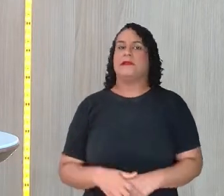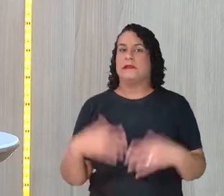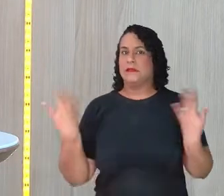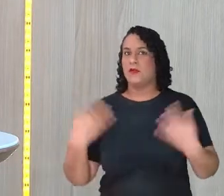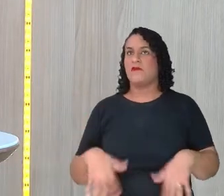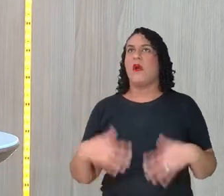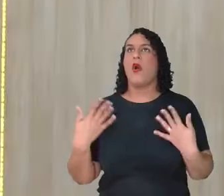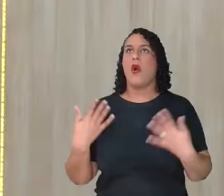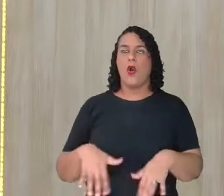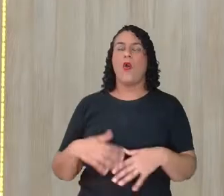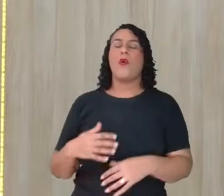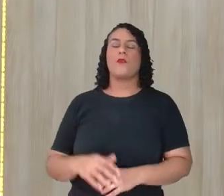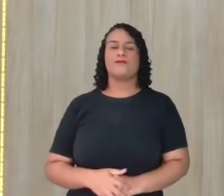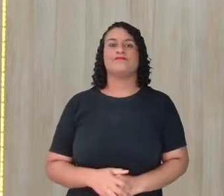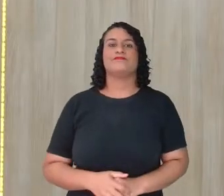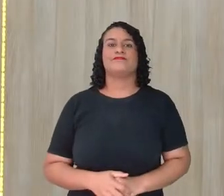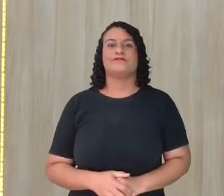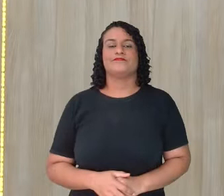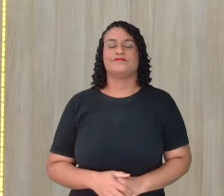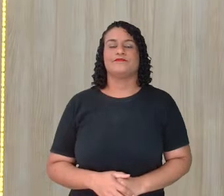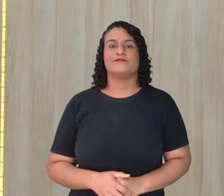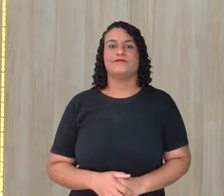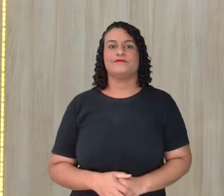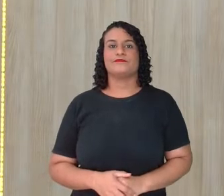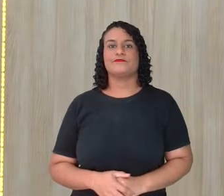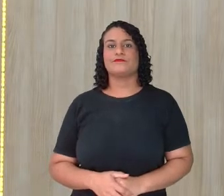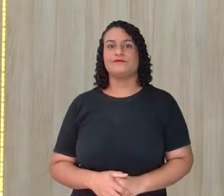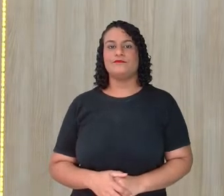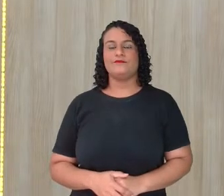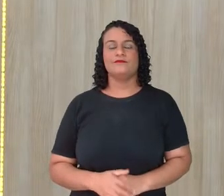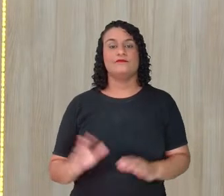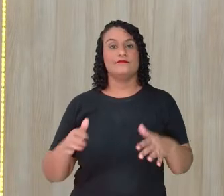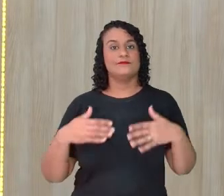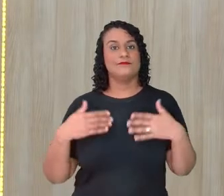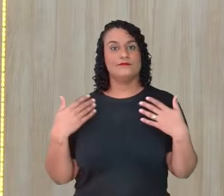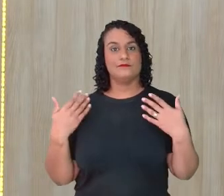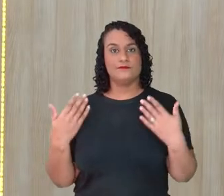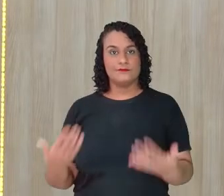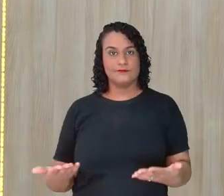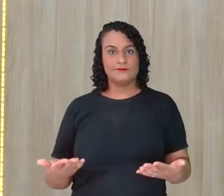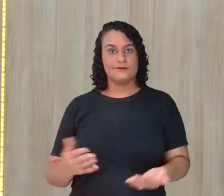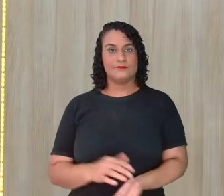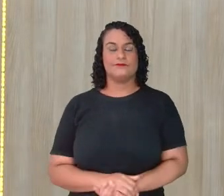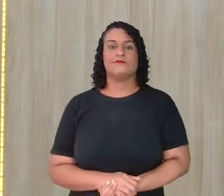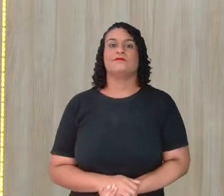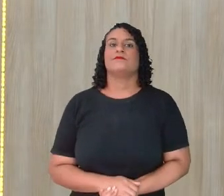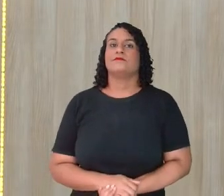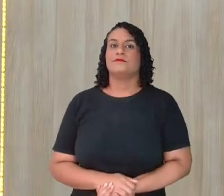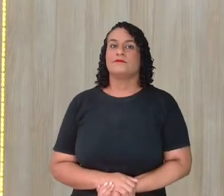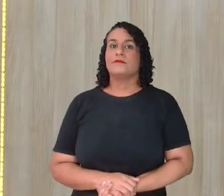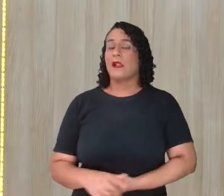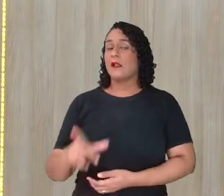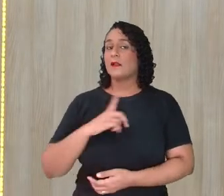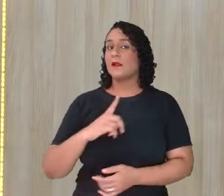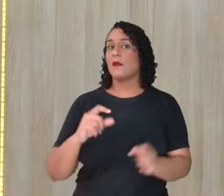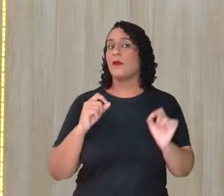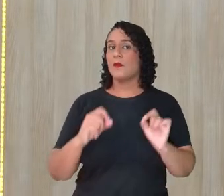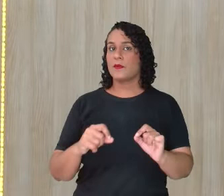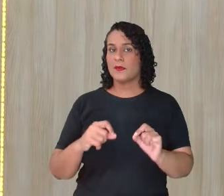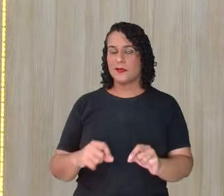né? Exatamente. Então o que é que a gente tem? Nesse sentido, o que a gente tem é